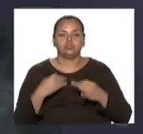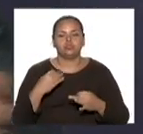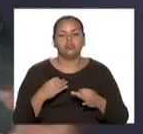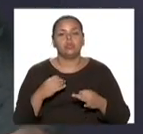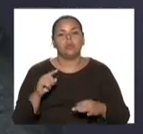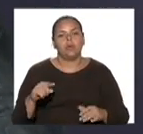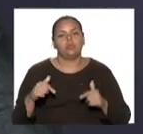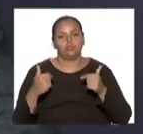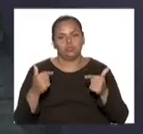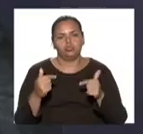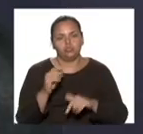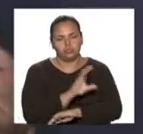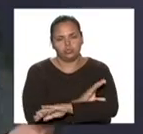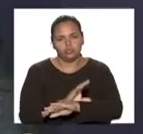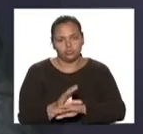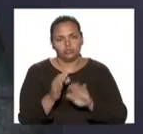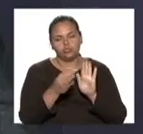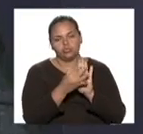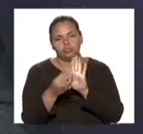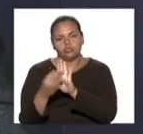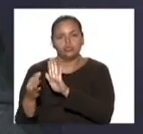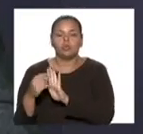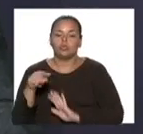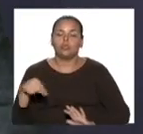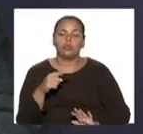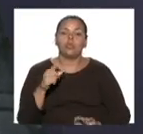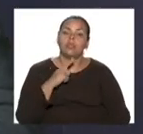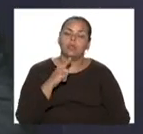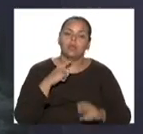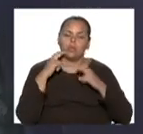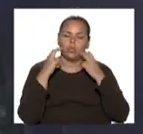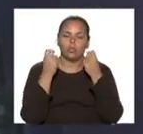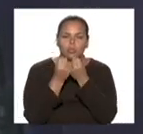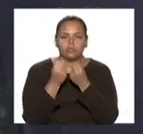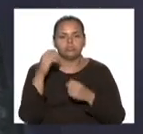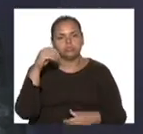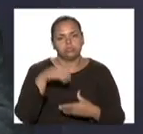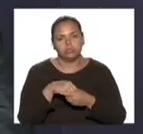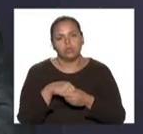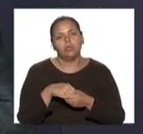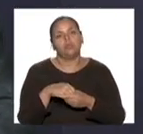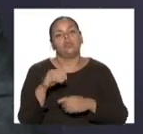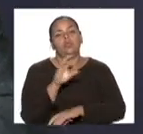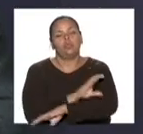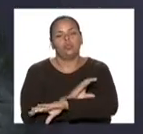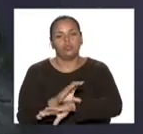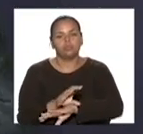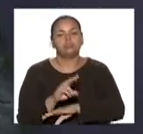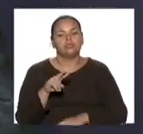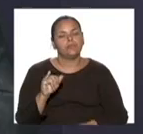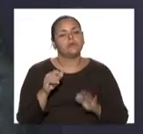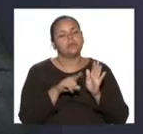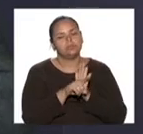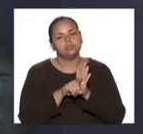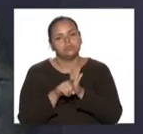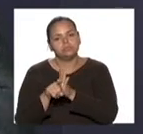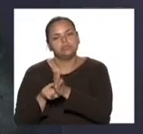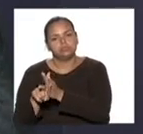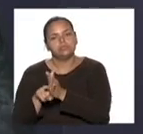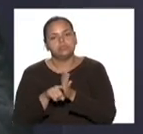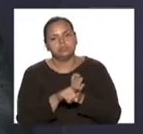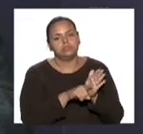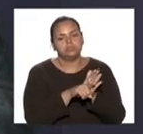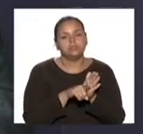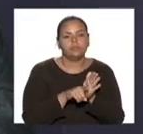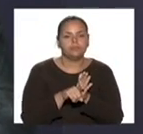que atuam na cultura fizeram a sua inscrição, e nós temos uma comissão dentro da Comissão de Cultura que vai analisar